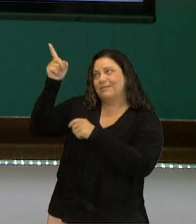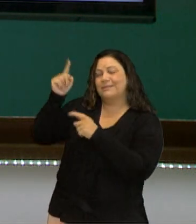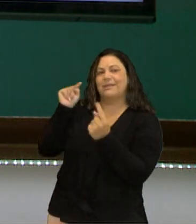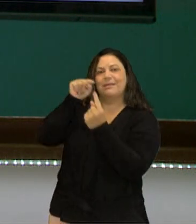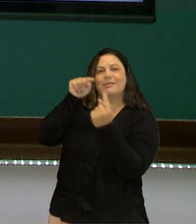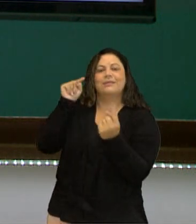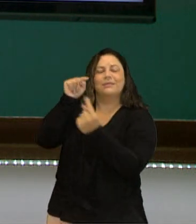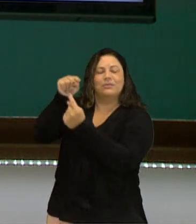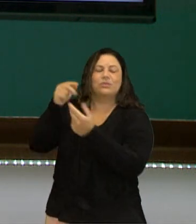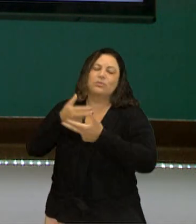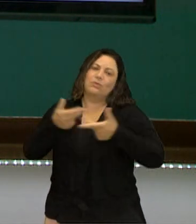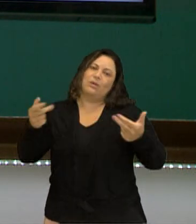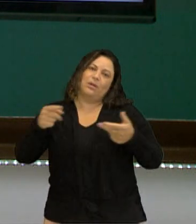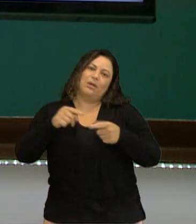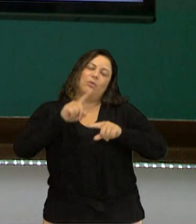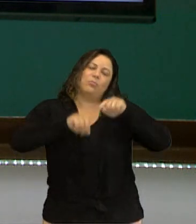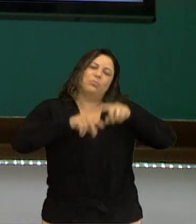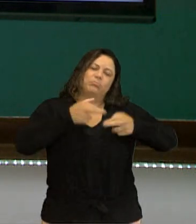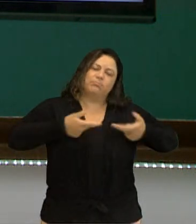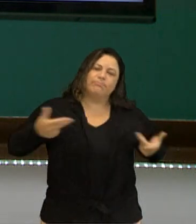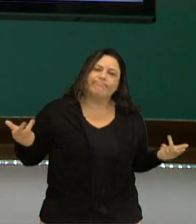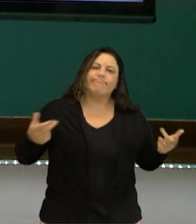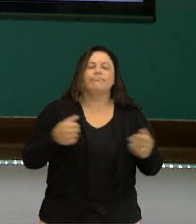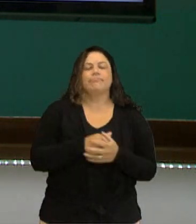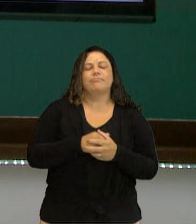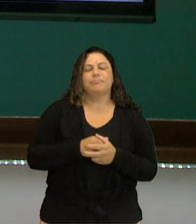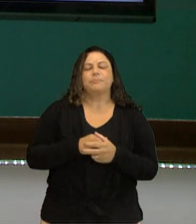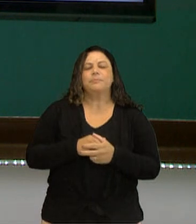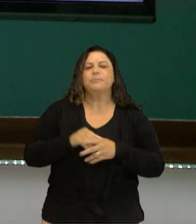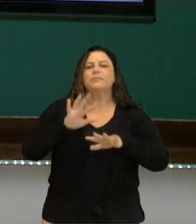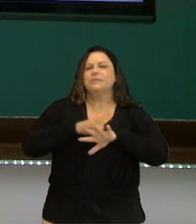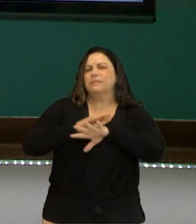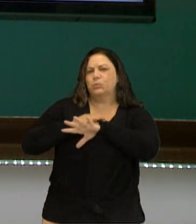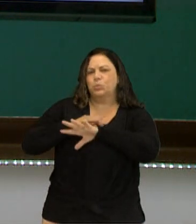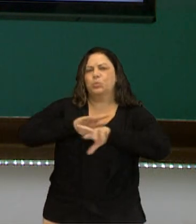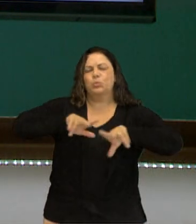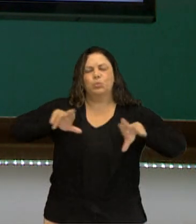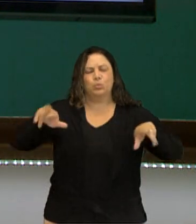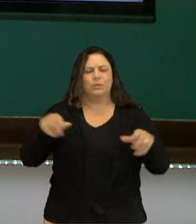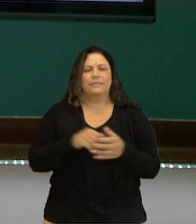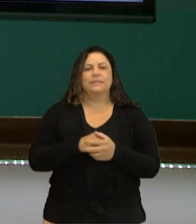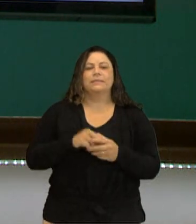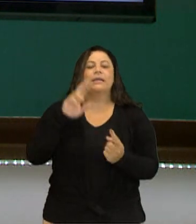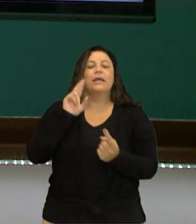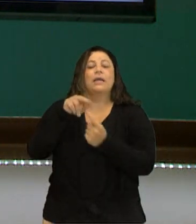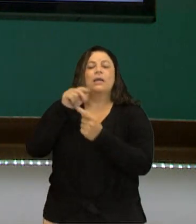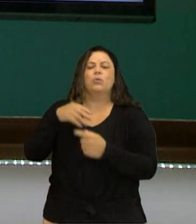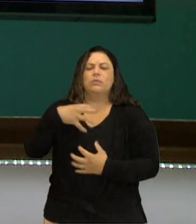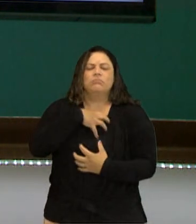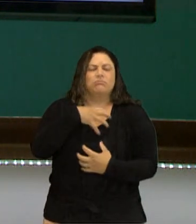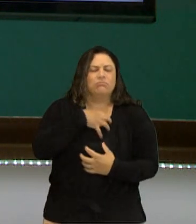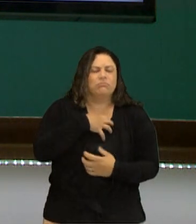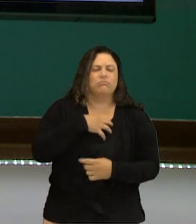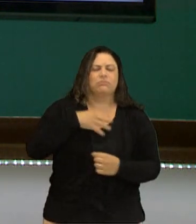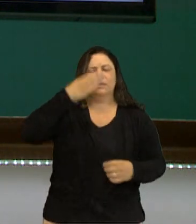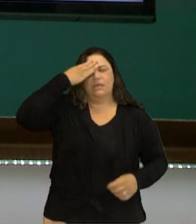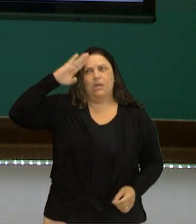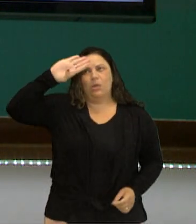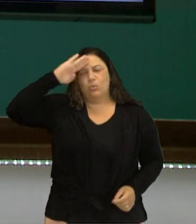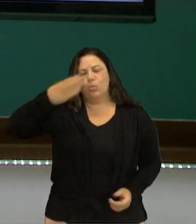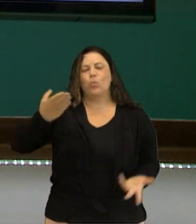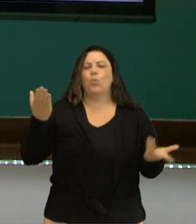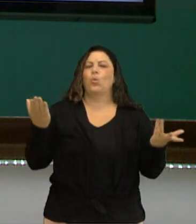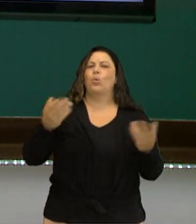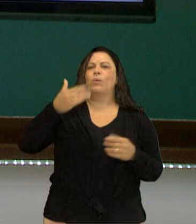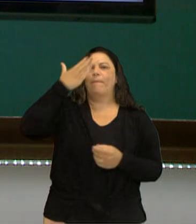Identificar algumas doenças causadas por bactérias. Reconhecer os principais sintomas. Então, se tem dor de cabeça, se